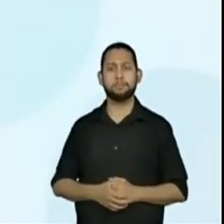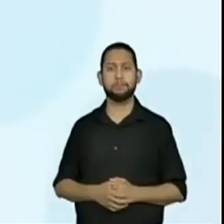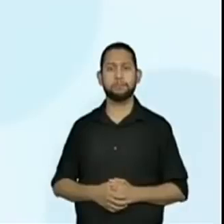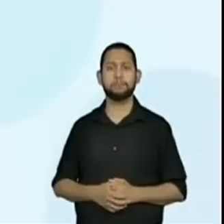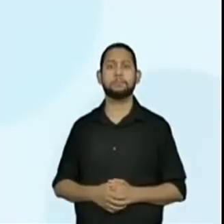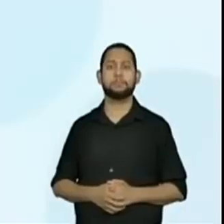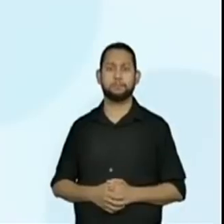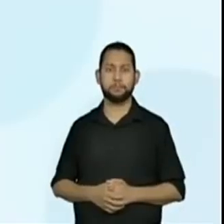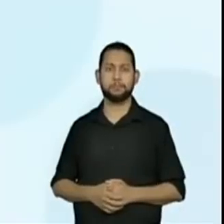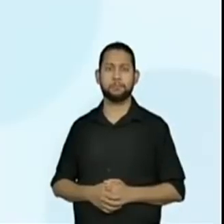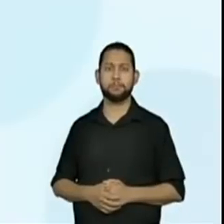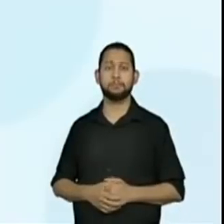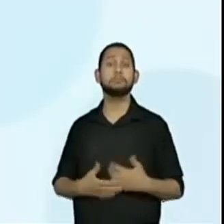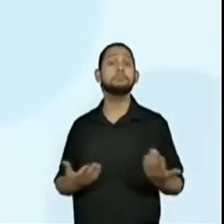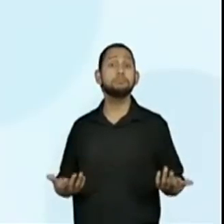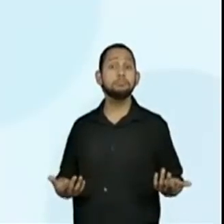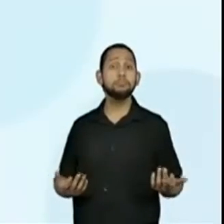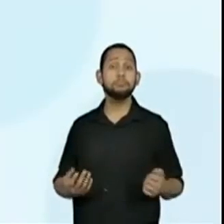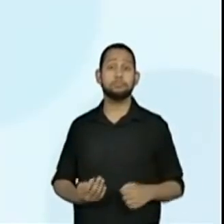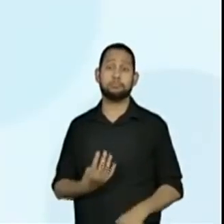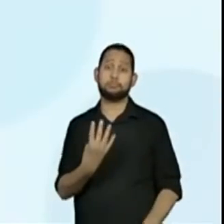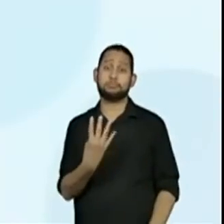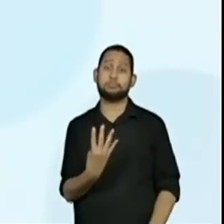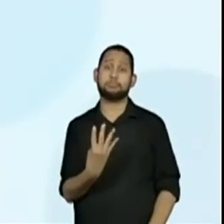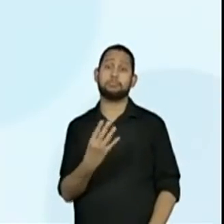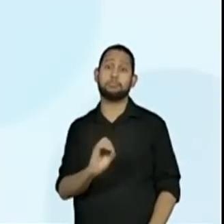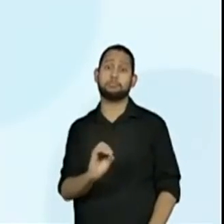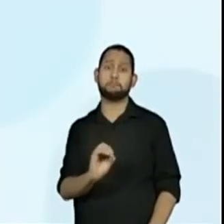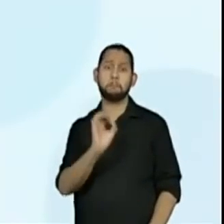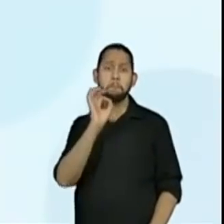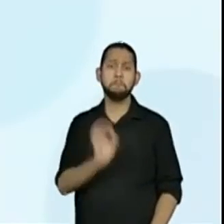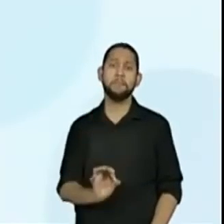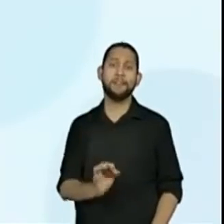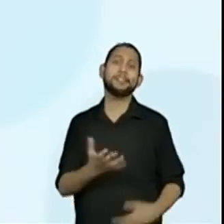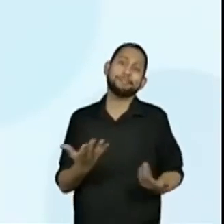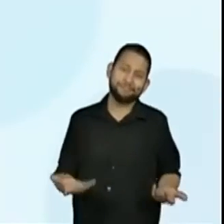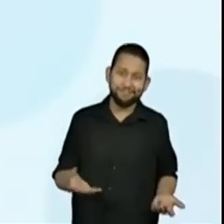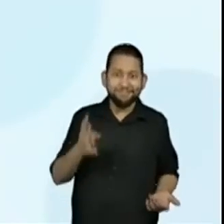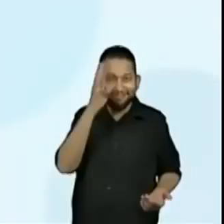10 que é igual a a 40